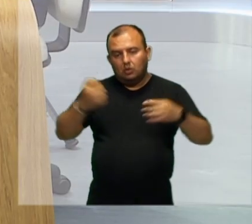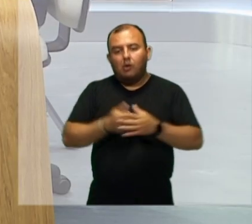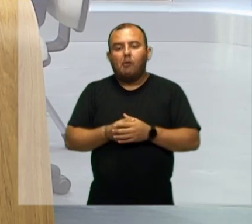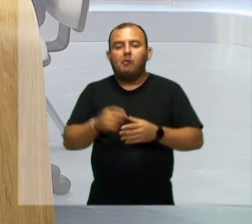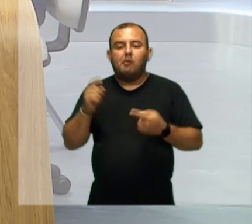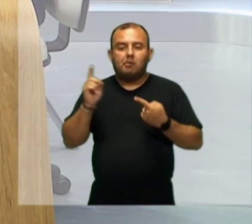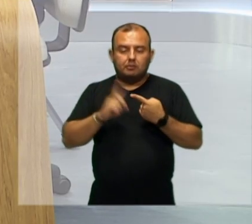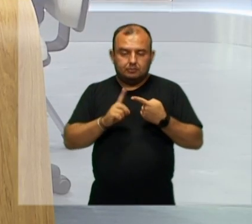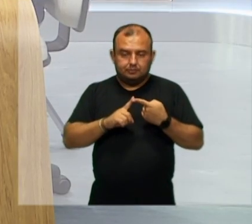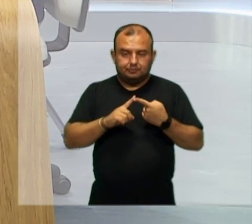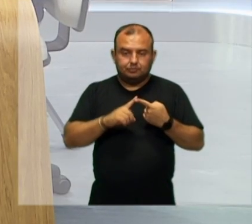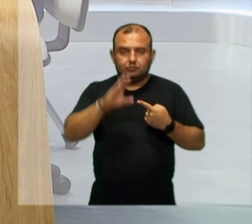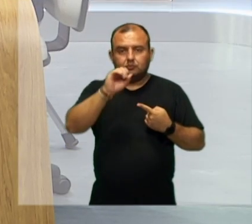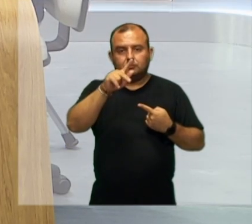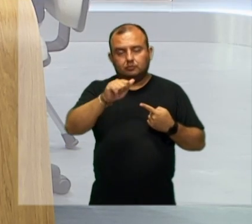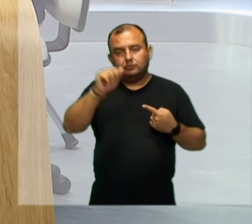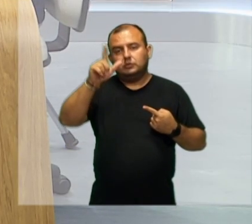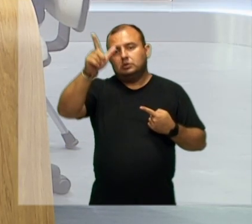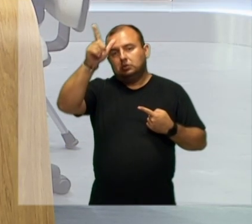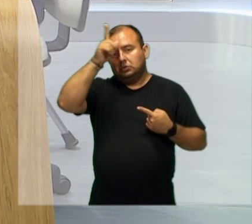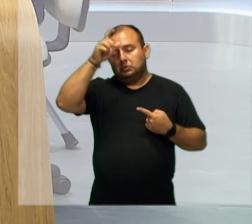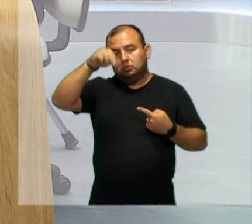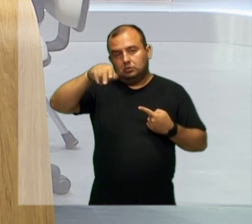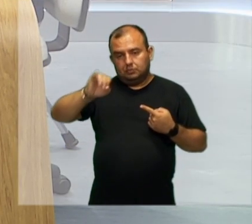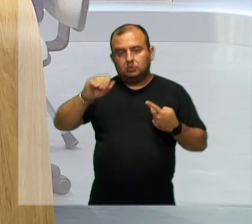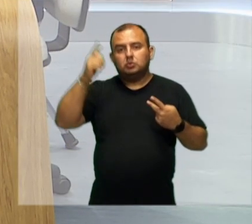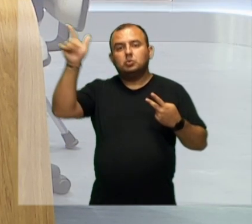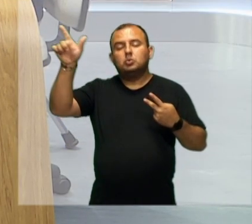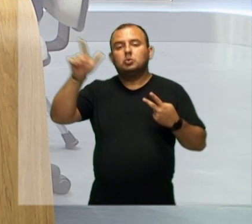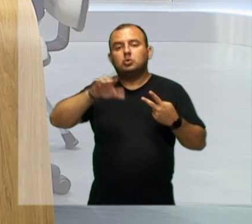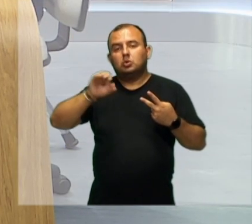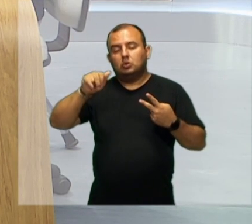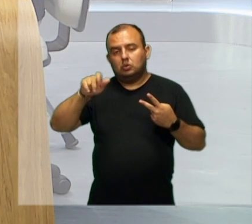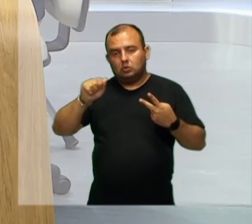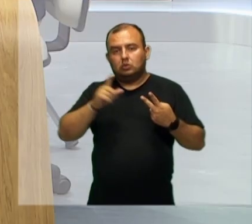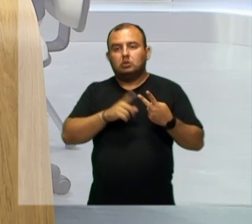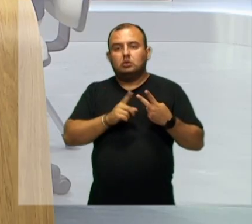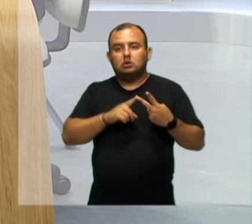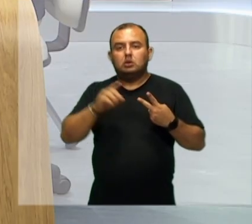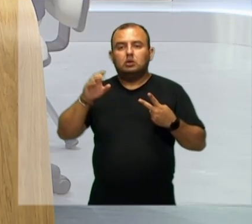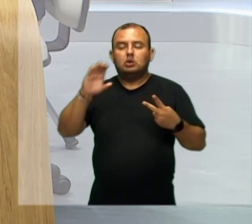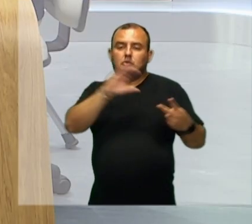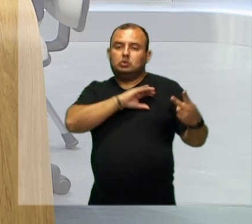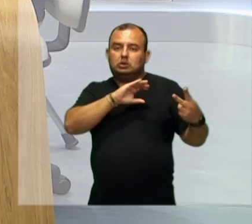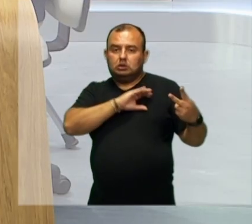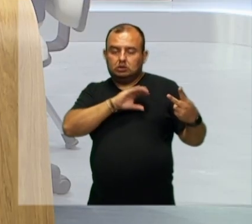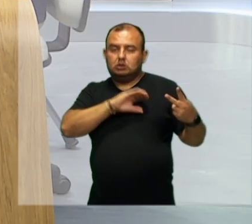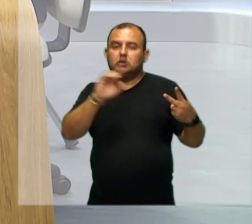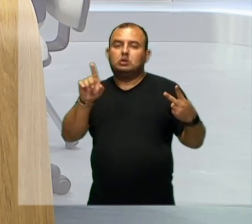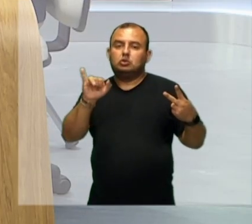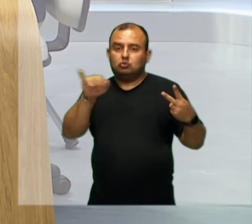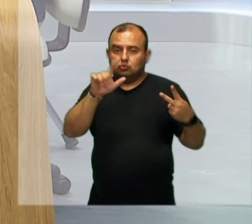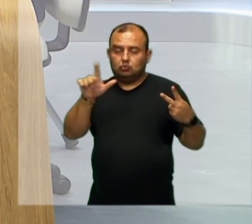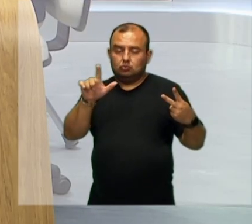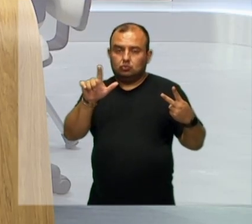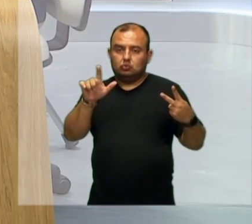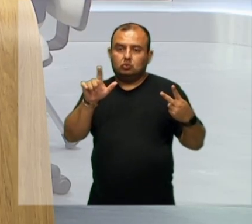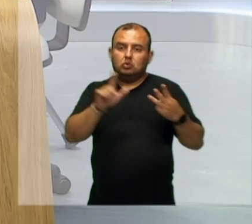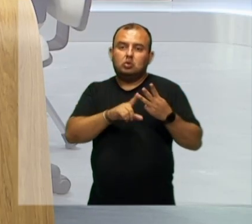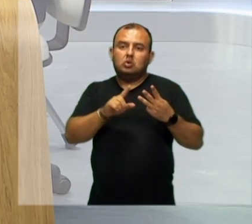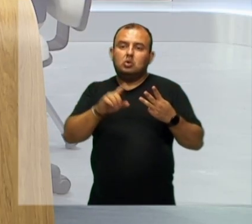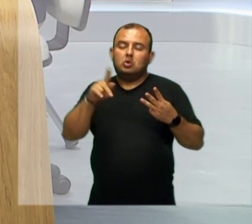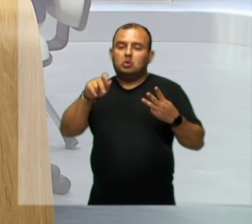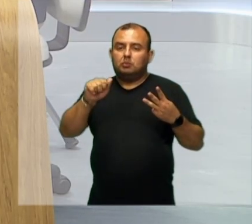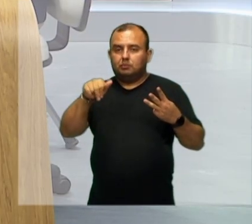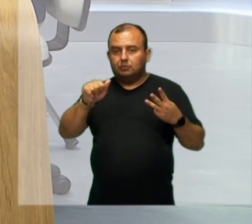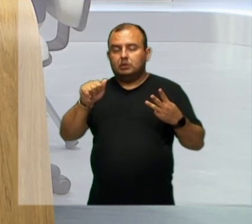que são uma Copa do Mundo na Alemanha em maio, outra Copa do Mundo no Canadá em julho, junto com um Pan-Americano, então vai ter